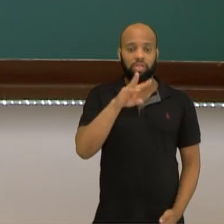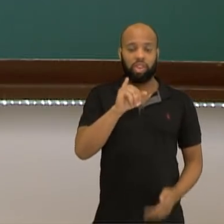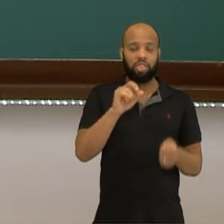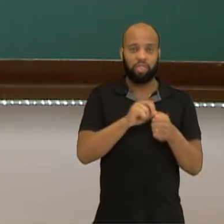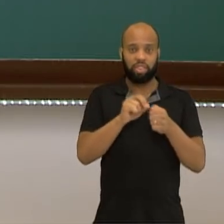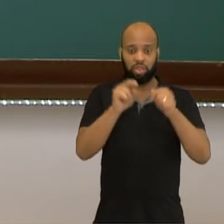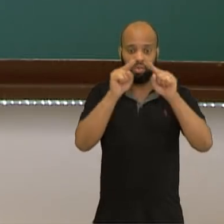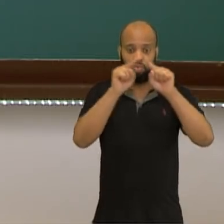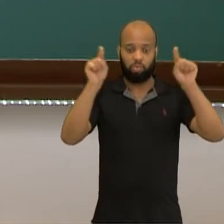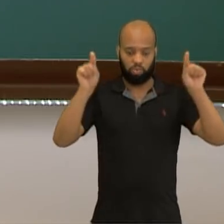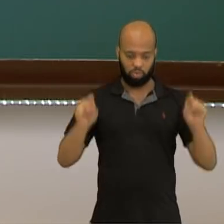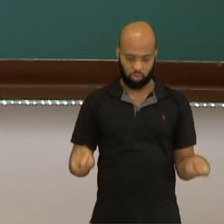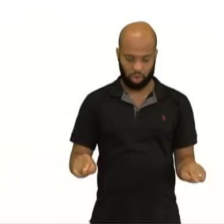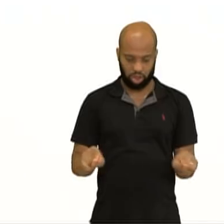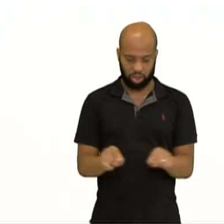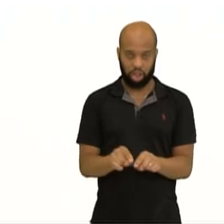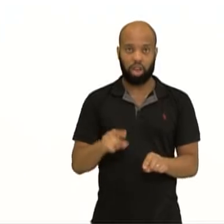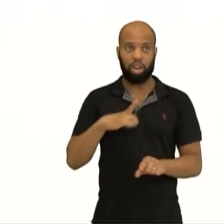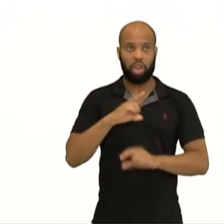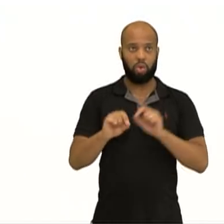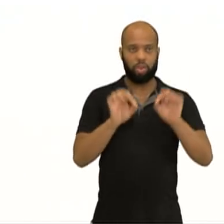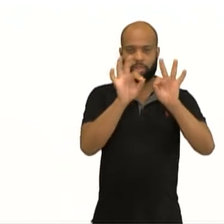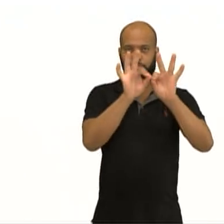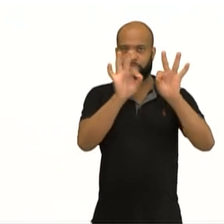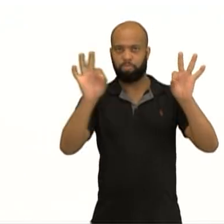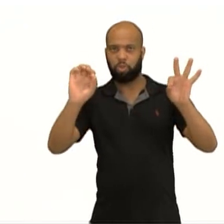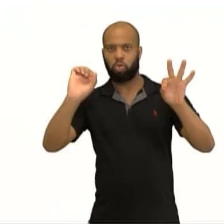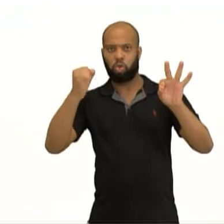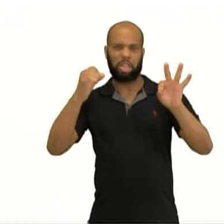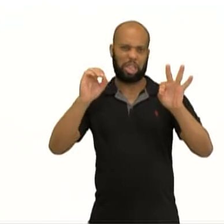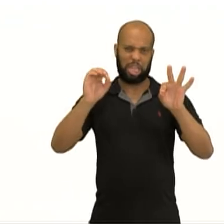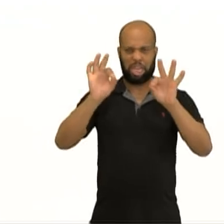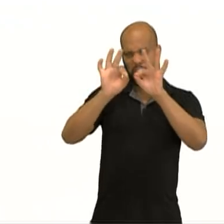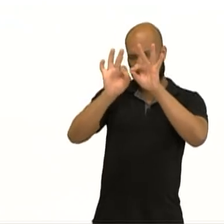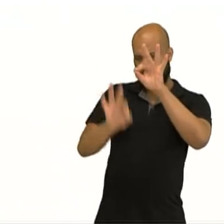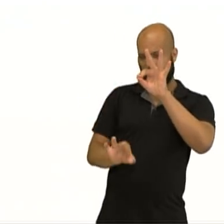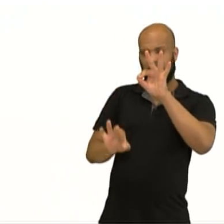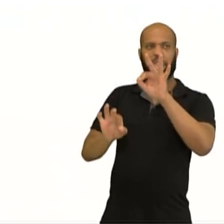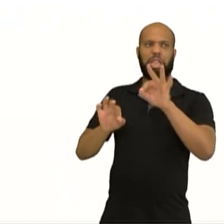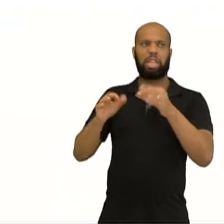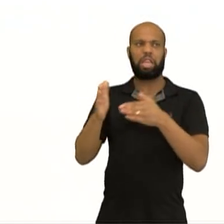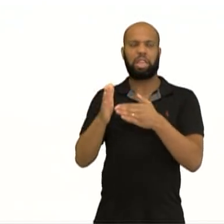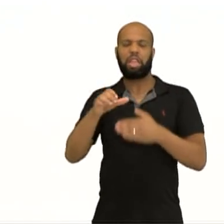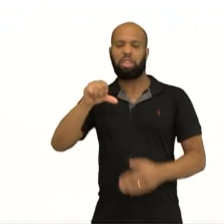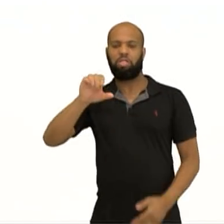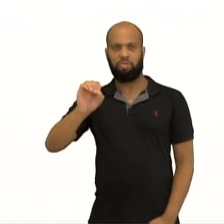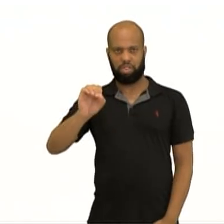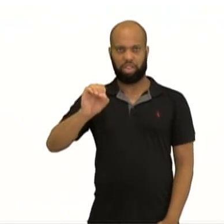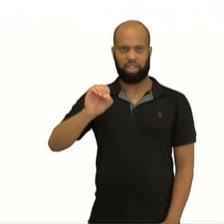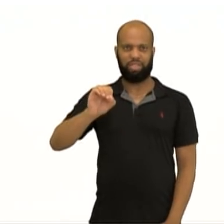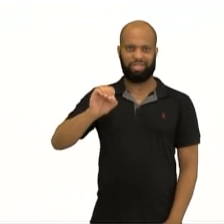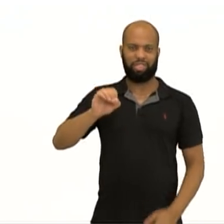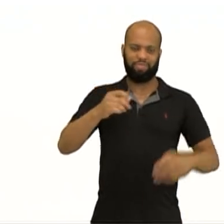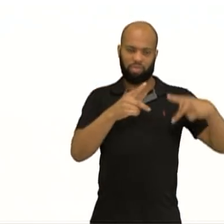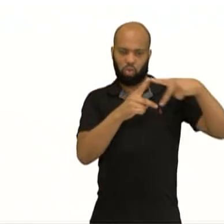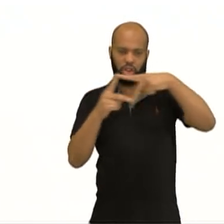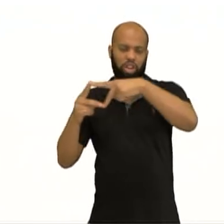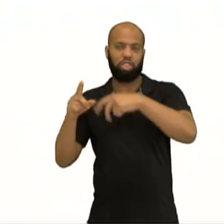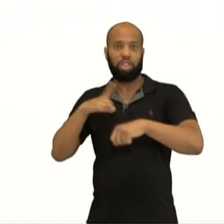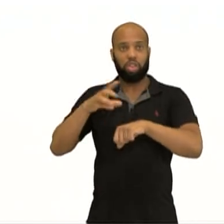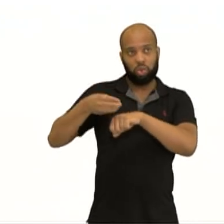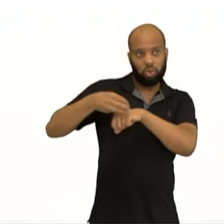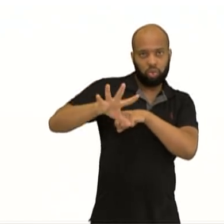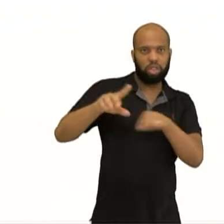um quadrado que tenha entre 80 e 90 quadradinhos. Seguindo a tabela ali, vocês vão conseguir ter uma